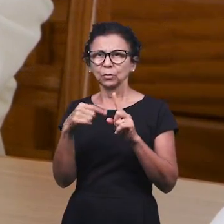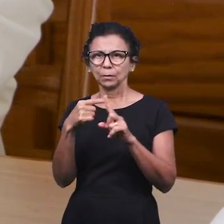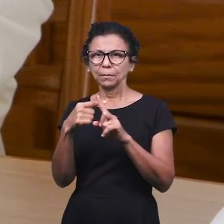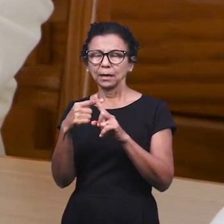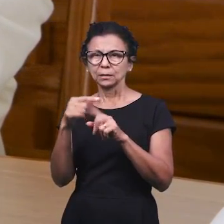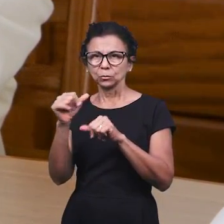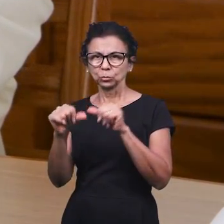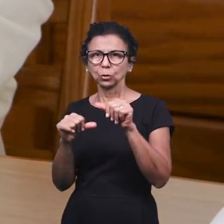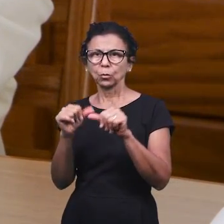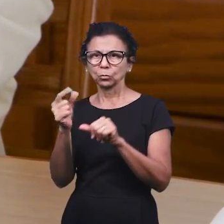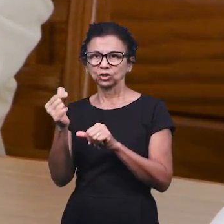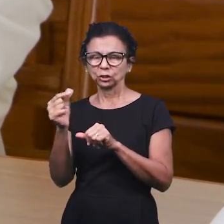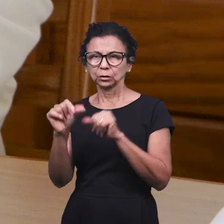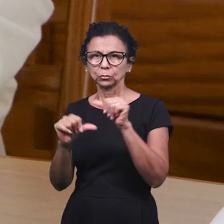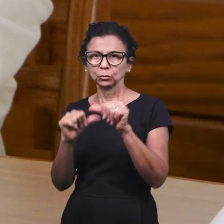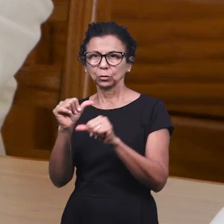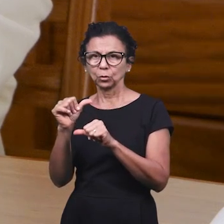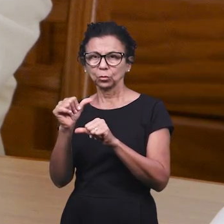comprar uma coisa no